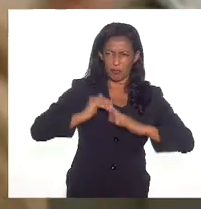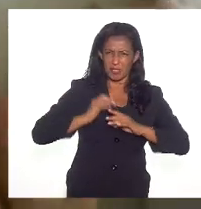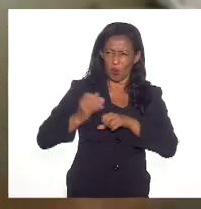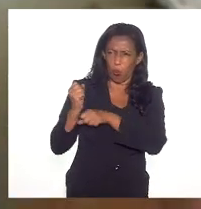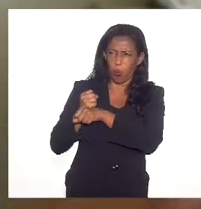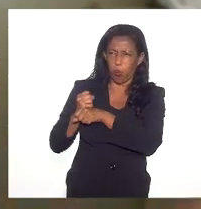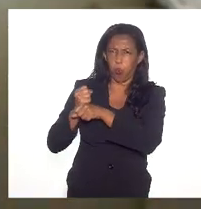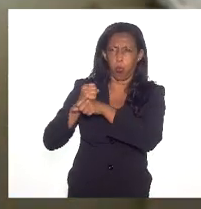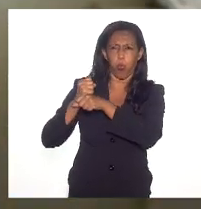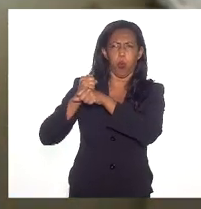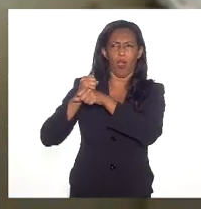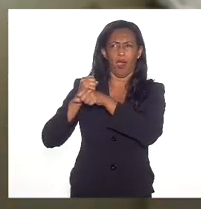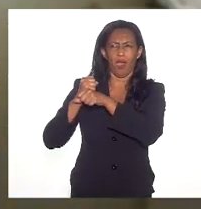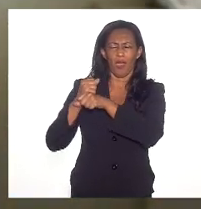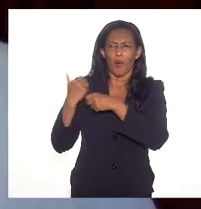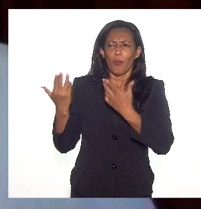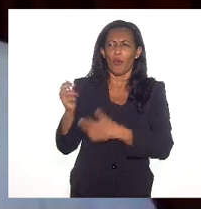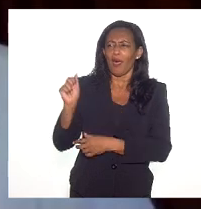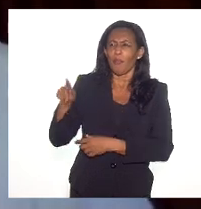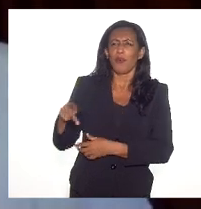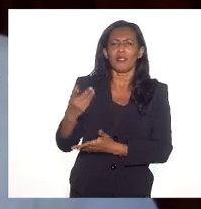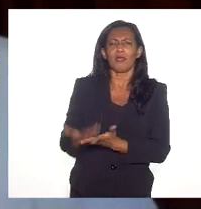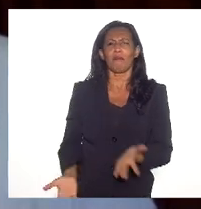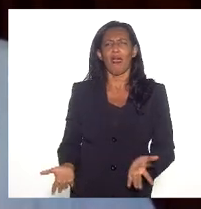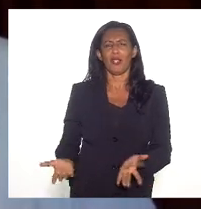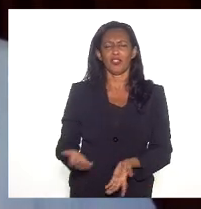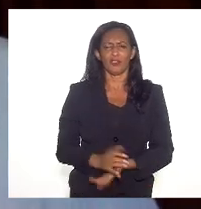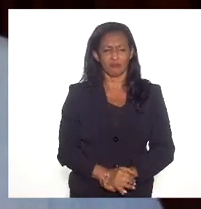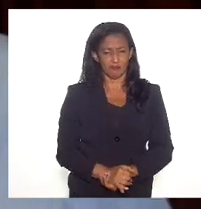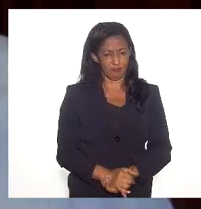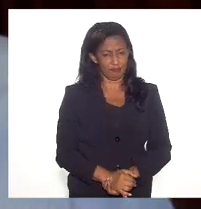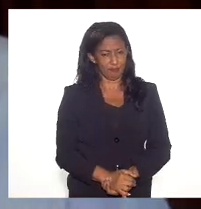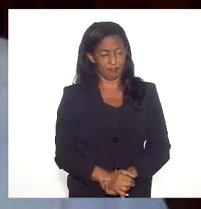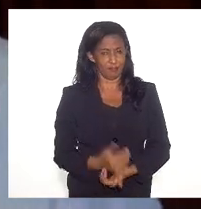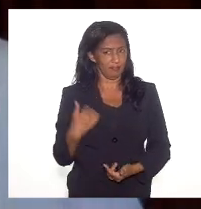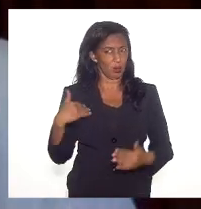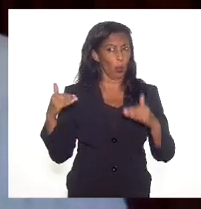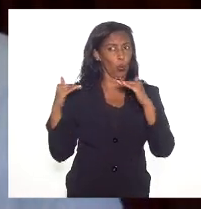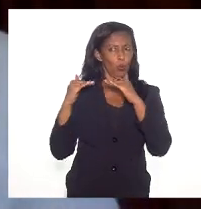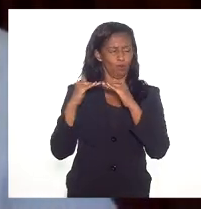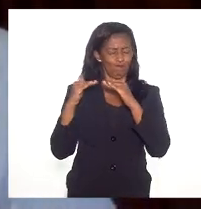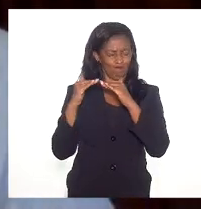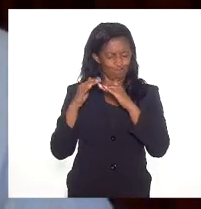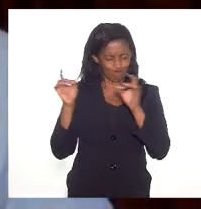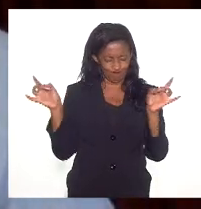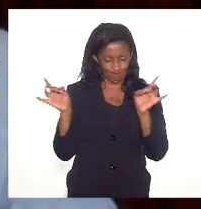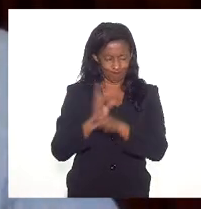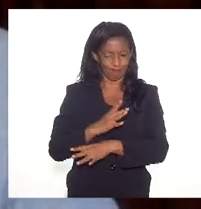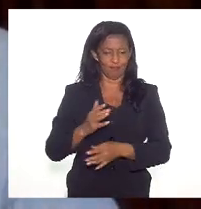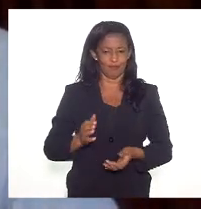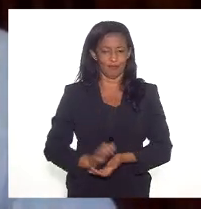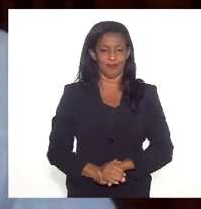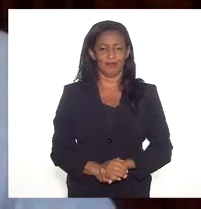que vai perder o porte quando se aposenta? Exatamente. Eu concordo plenamente.